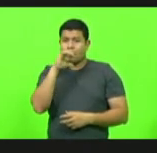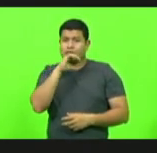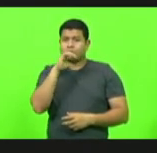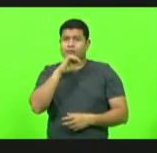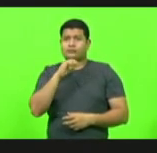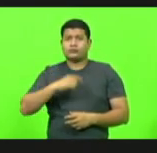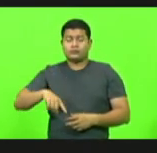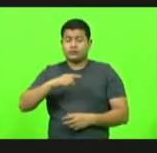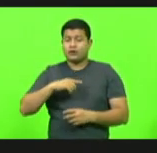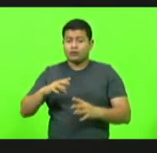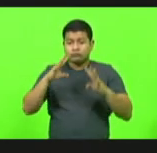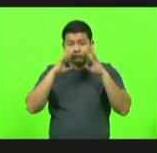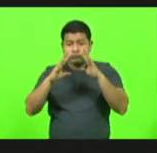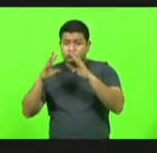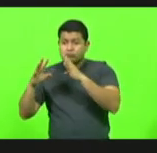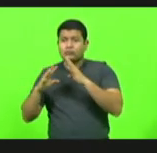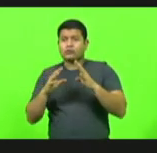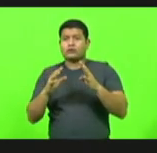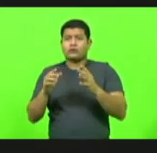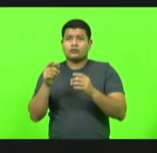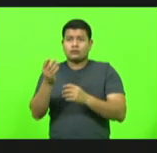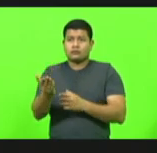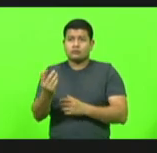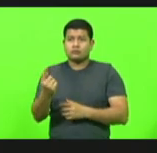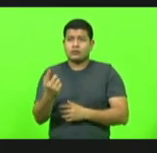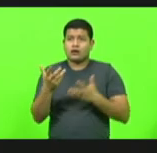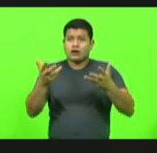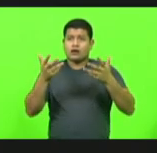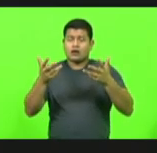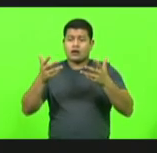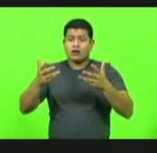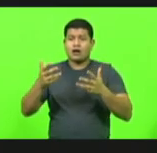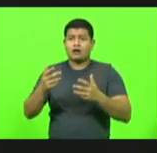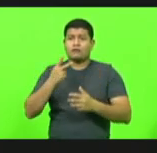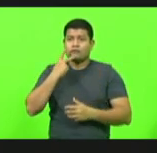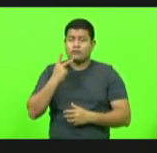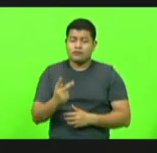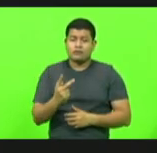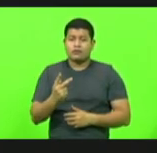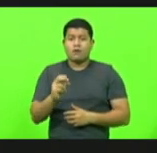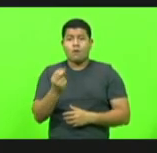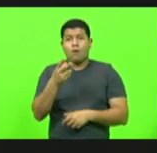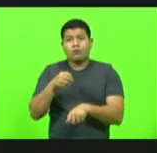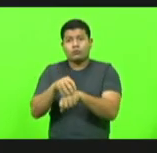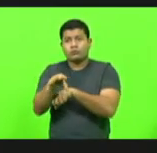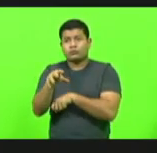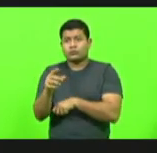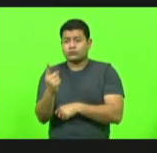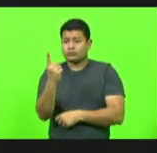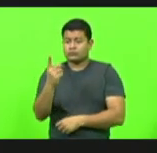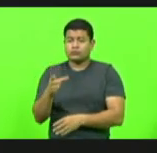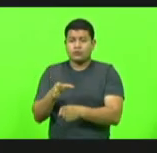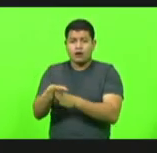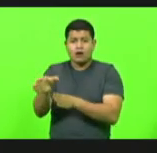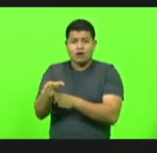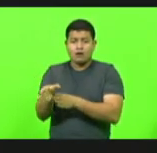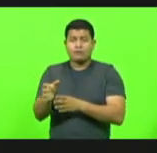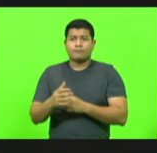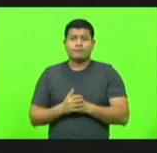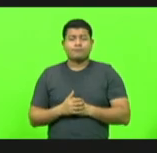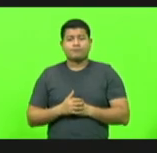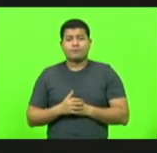ouvir alguém que queira pontuar ou até sugerir algum tipo de encaminhamento. Ok? Deixo aberto